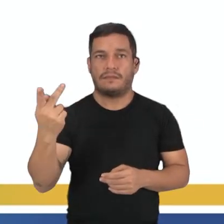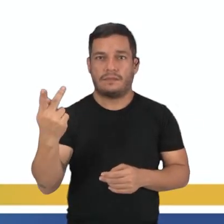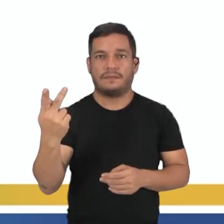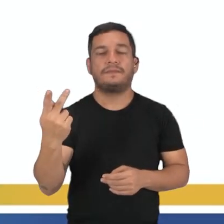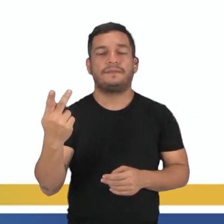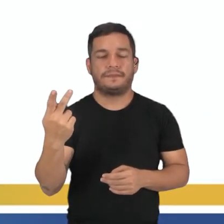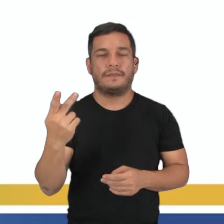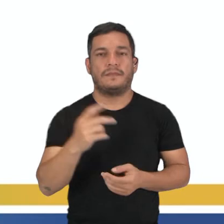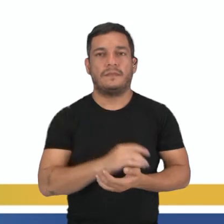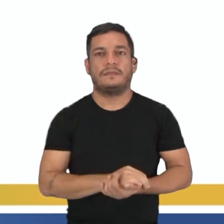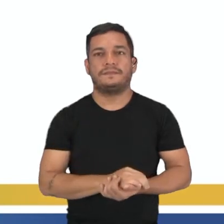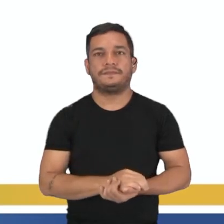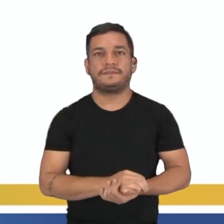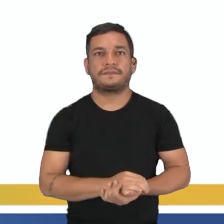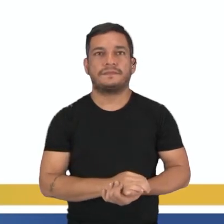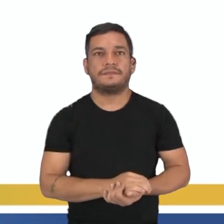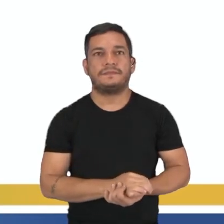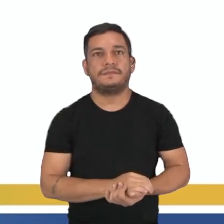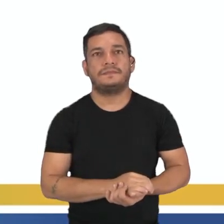H.